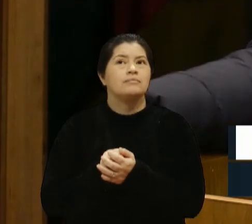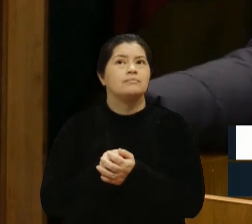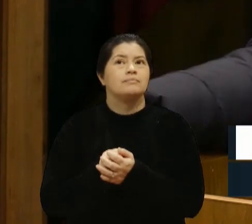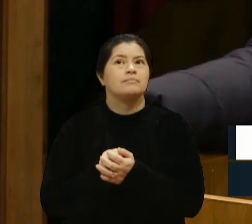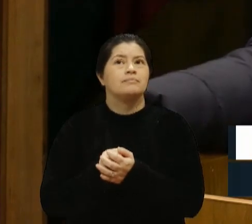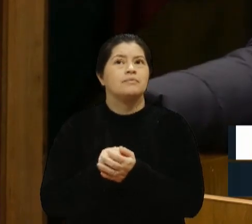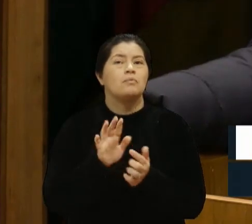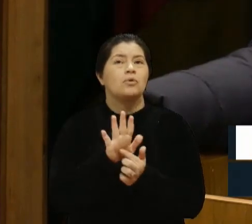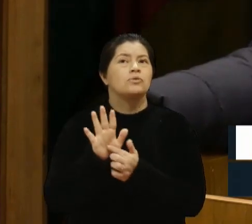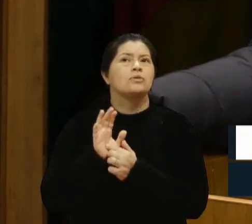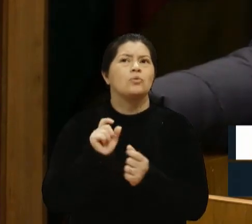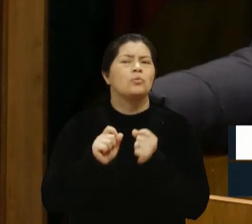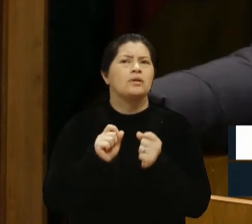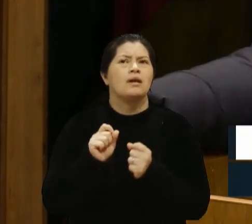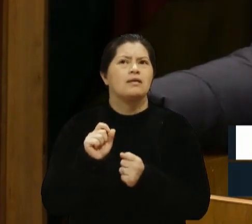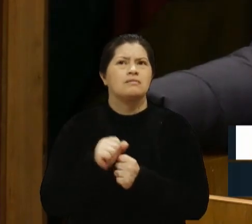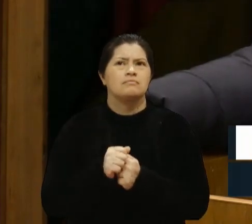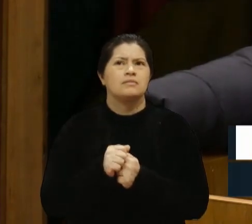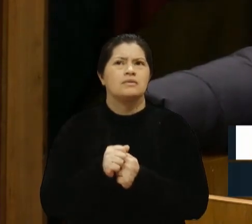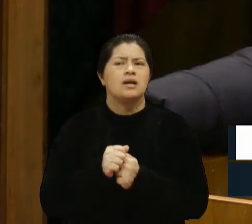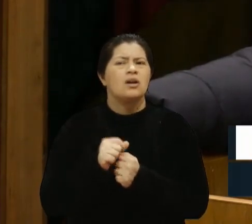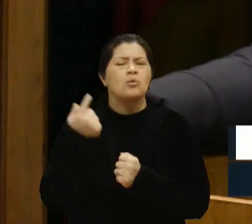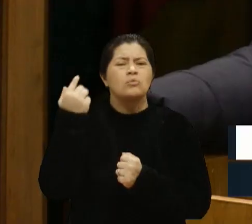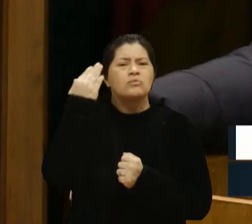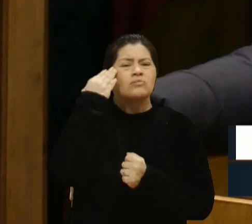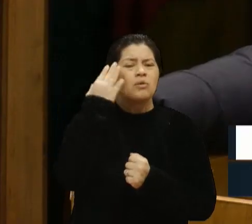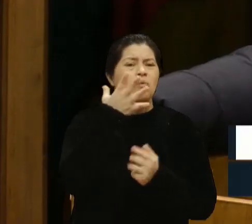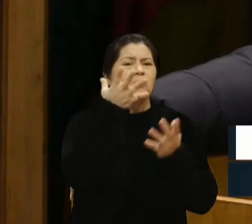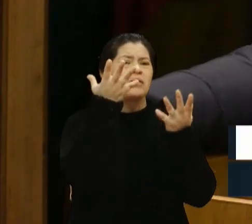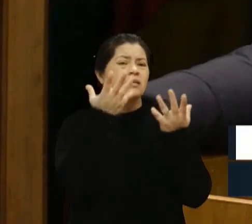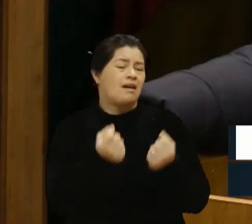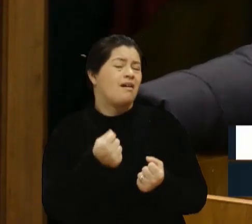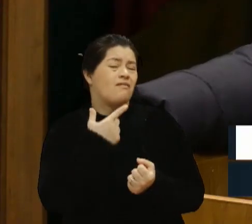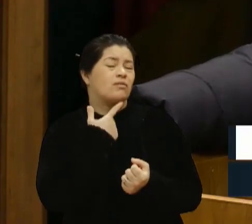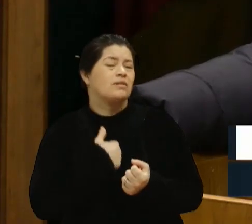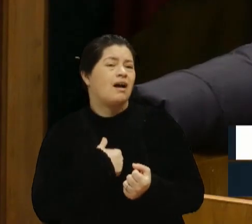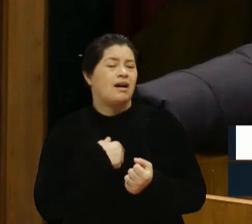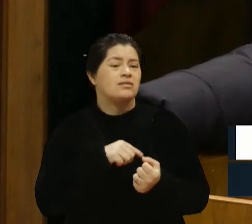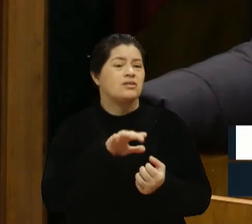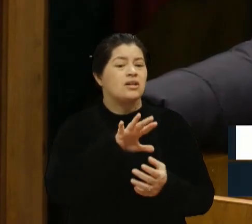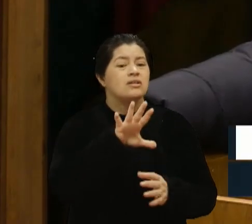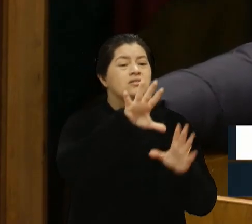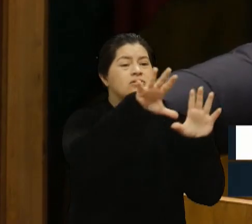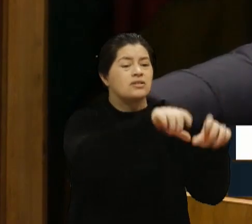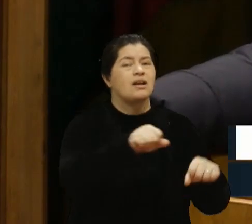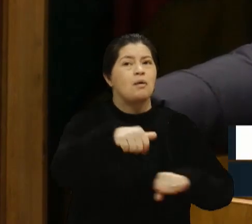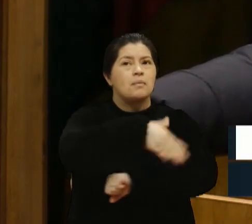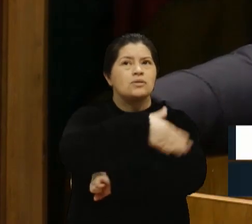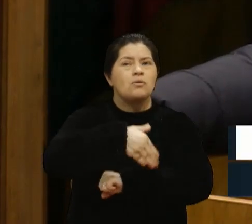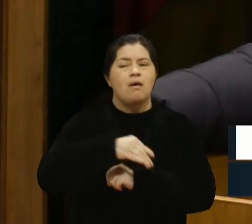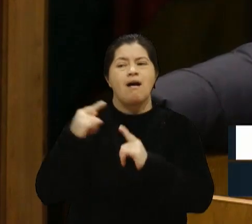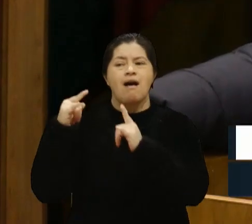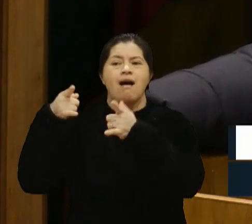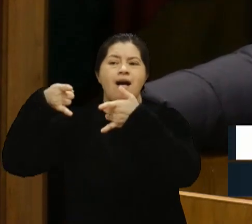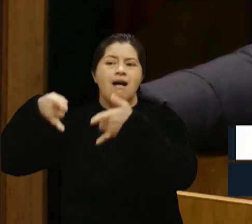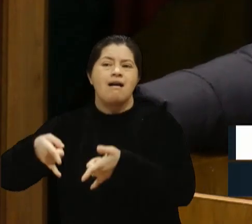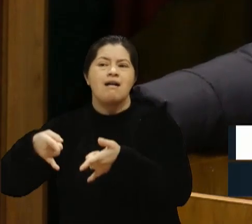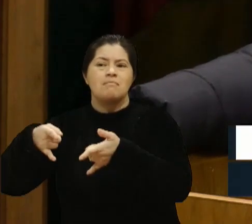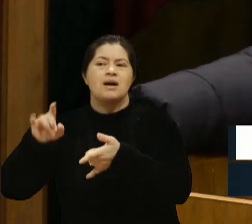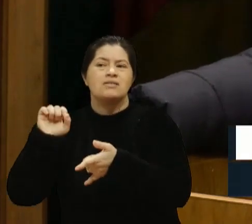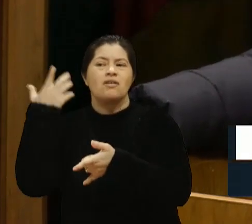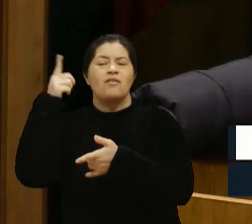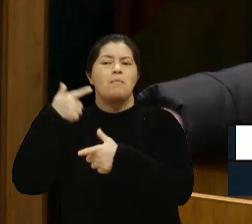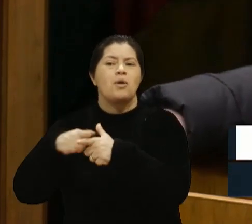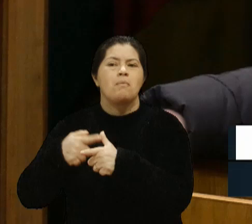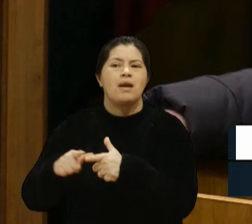acontecendo. Porque não há interesse em retirar das ruas essas pessoas e dar dignidade. Uma cama não vai resolver o problema das pessoas, uma